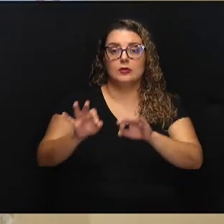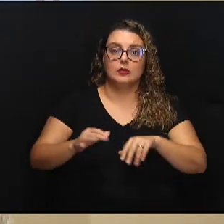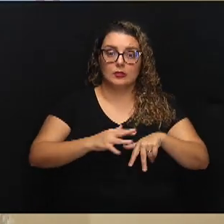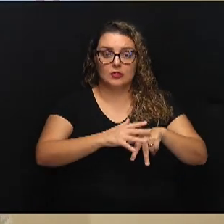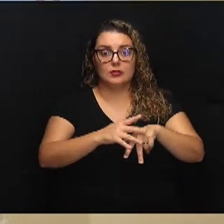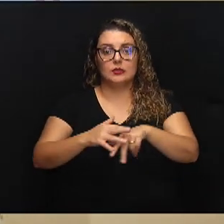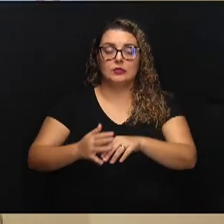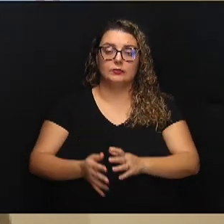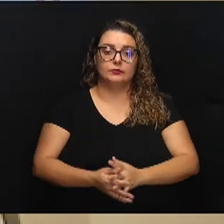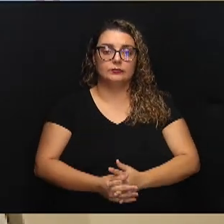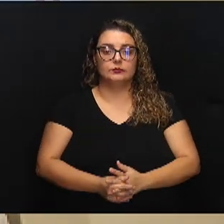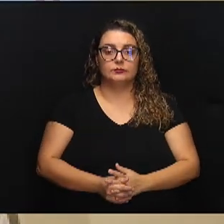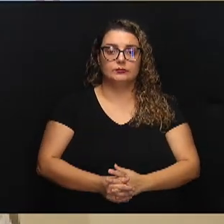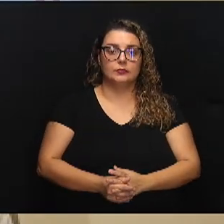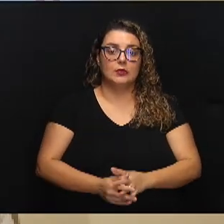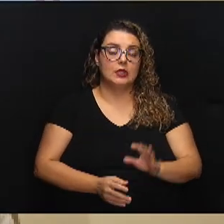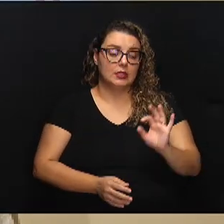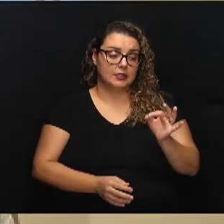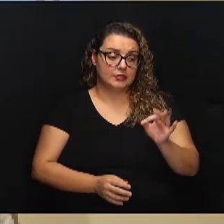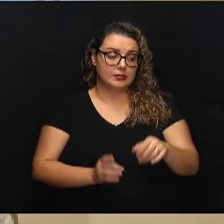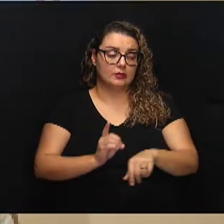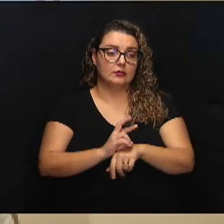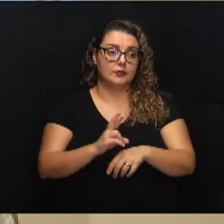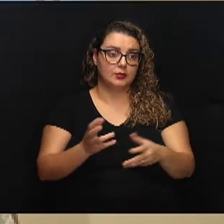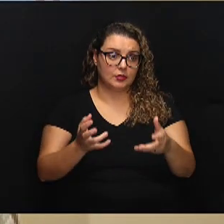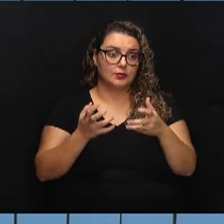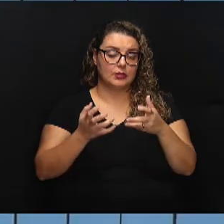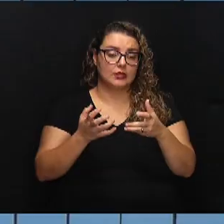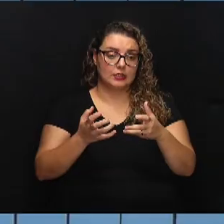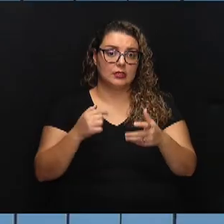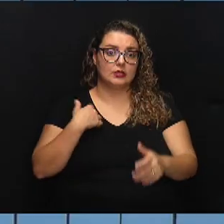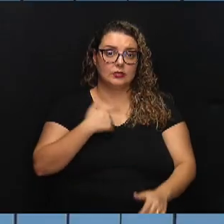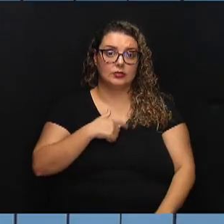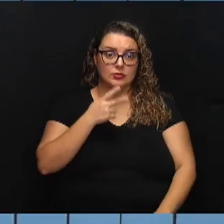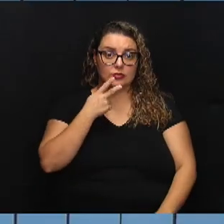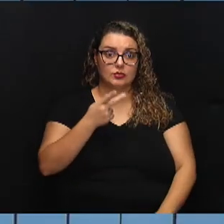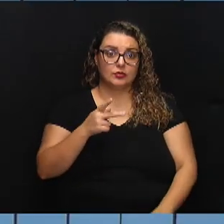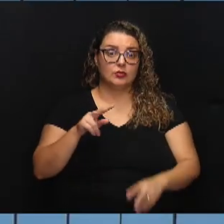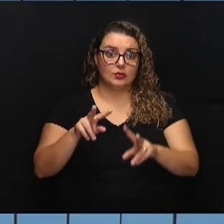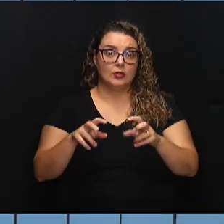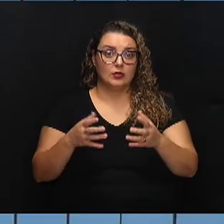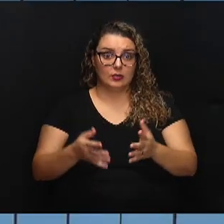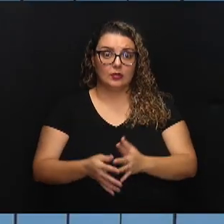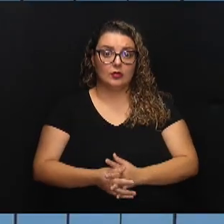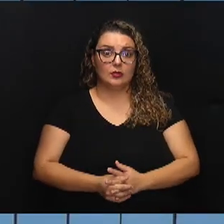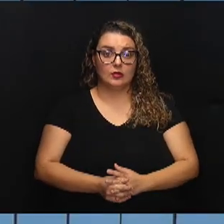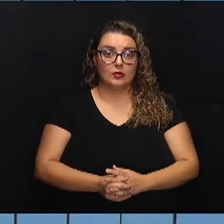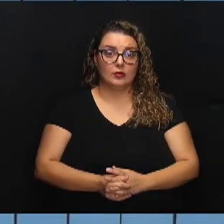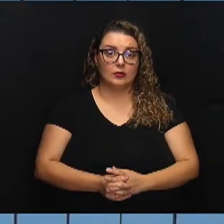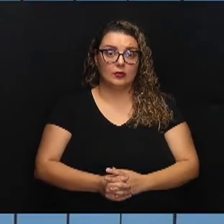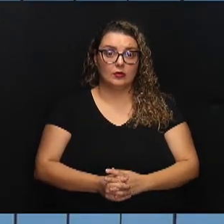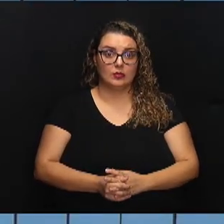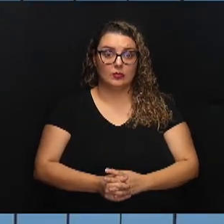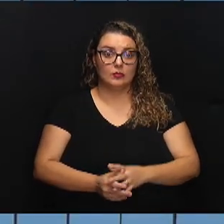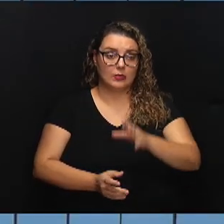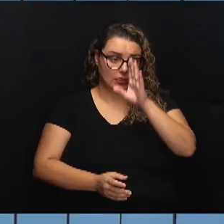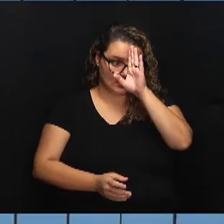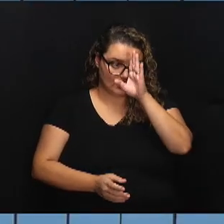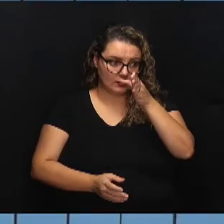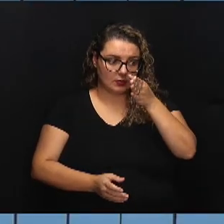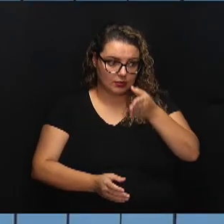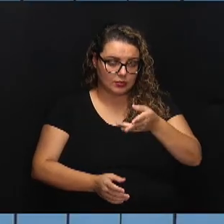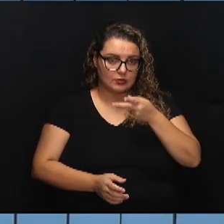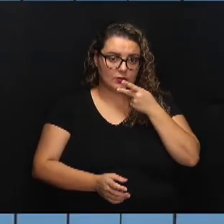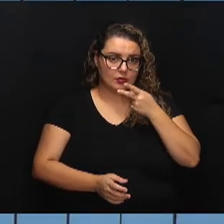pacientes. Exatamente, doutora. Até gostaria da gente reforçar esse assunto, né? Esse ponto, principalmente,